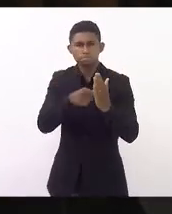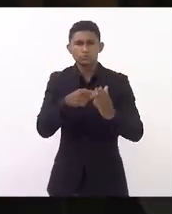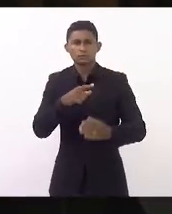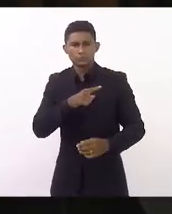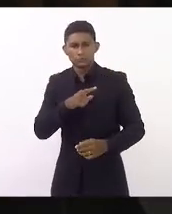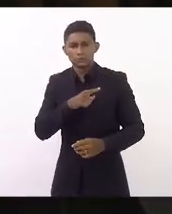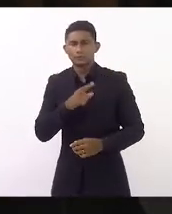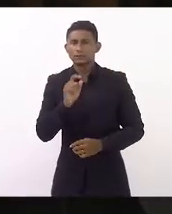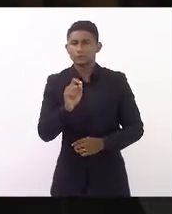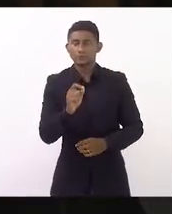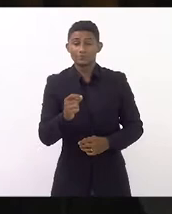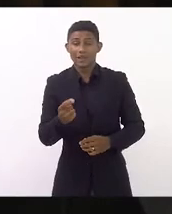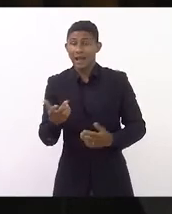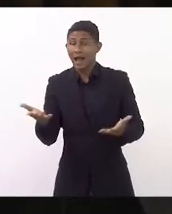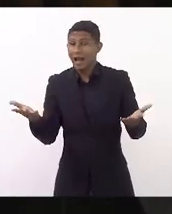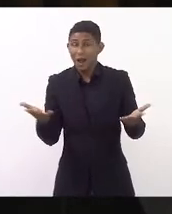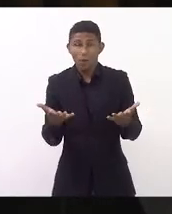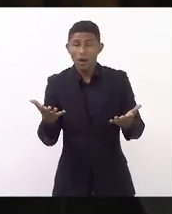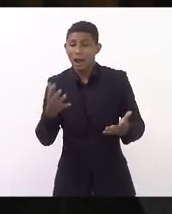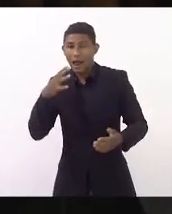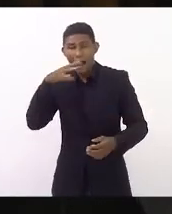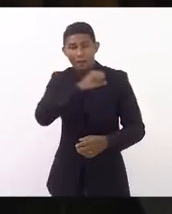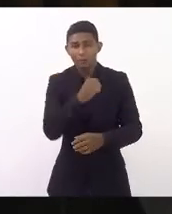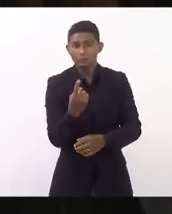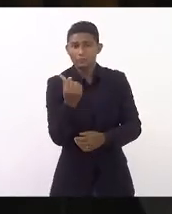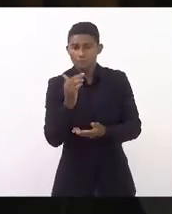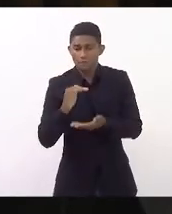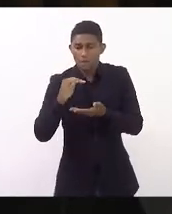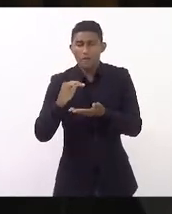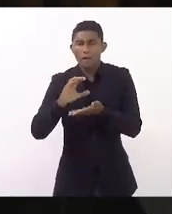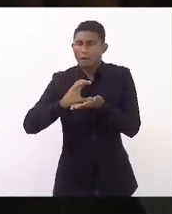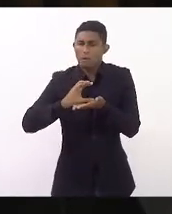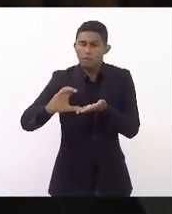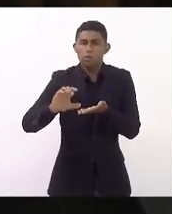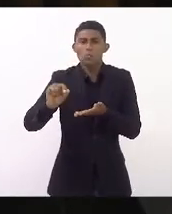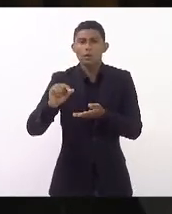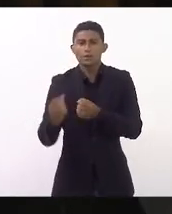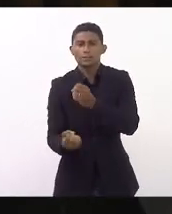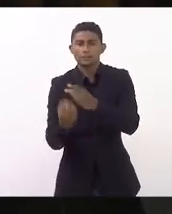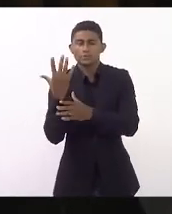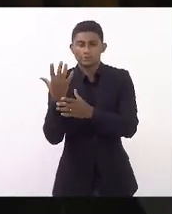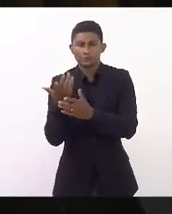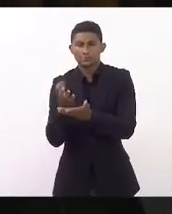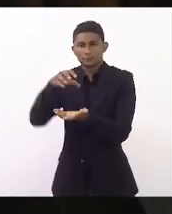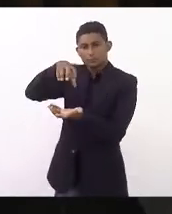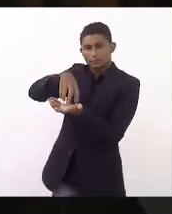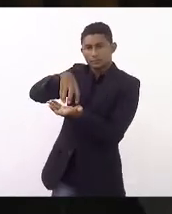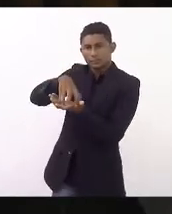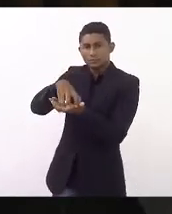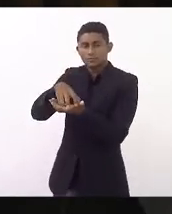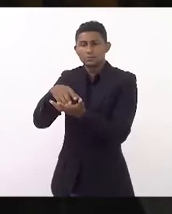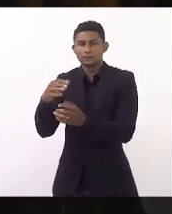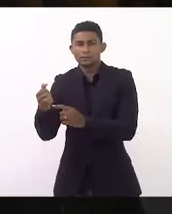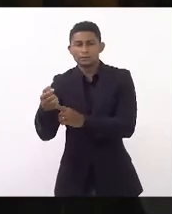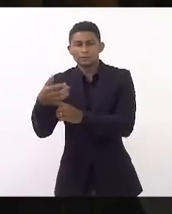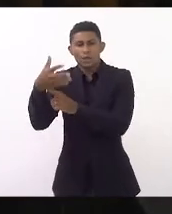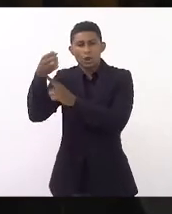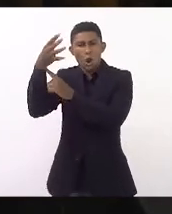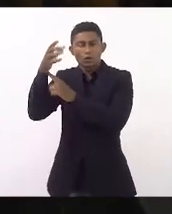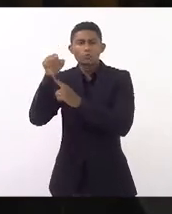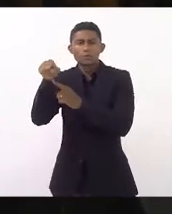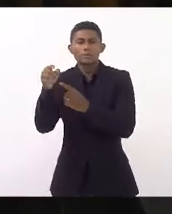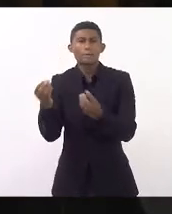investimentos imediatos, como a criação de um centro tecnológico para fomentar essa participação, essa produção de